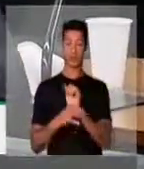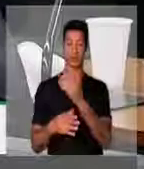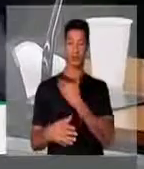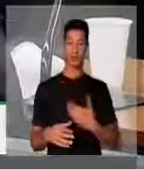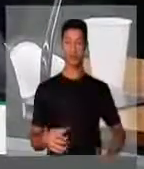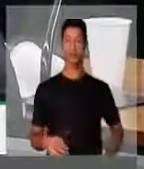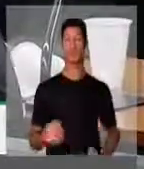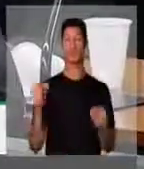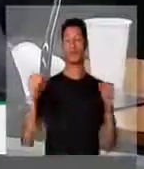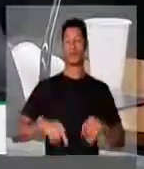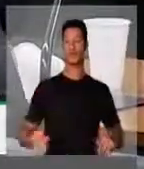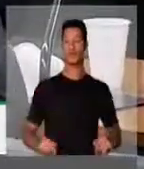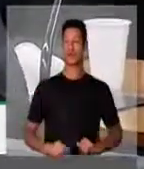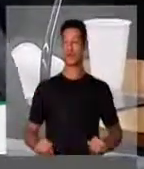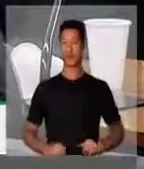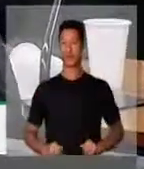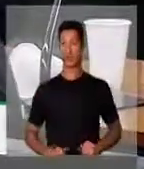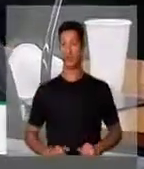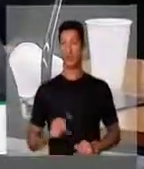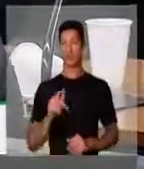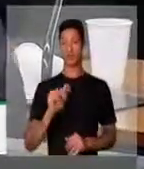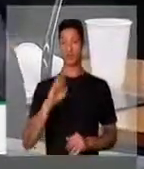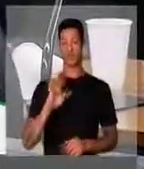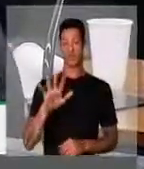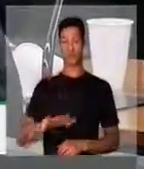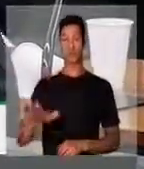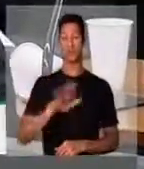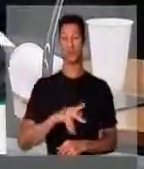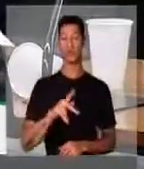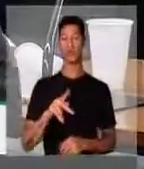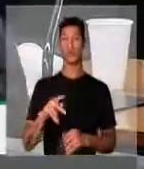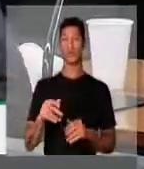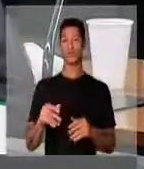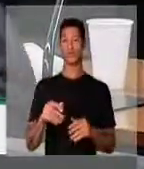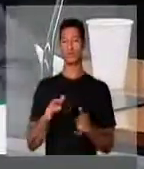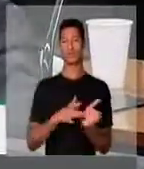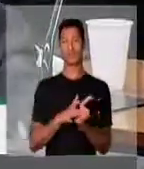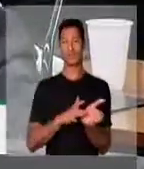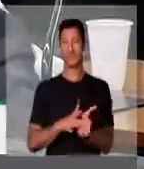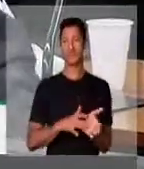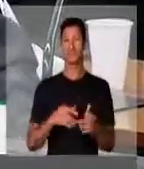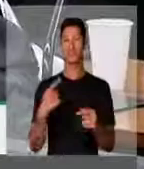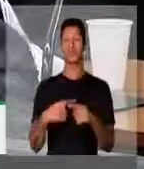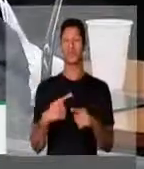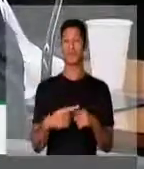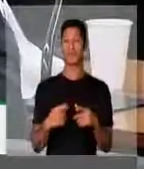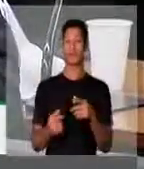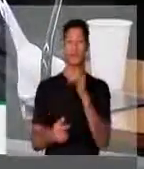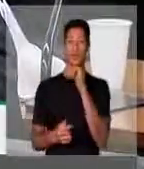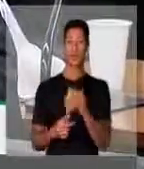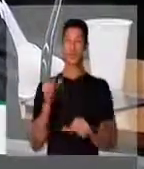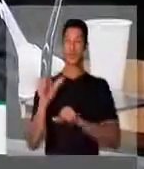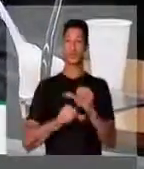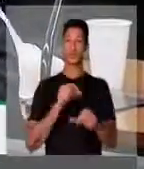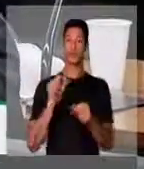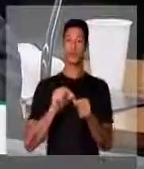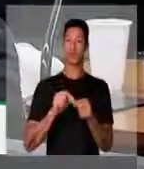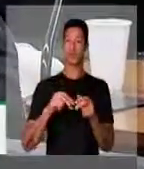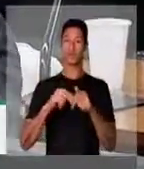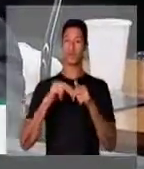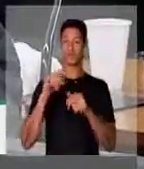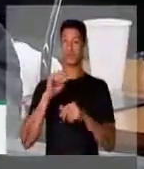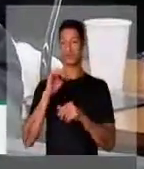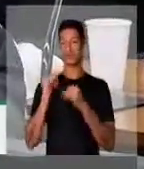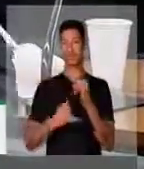pública aqui sofreram, ou parte deles, um passa-moleque. Até porque diz que a alteração foi feita para o